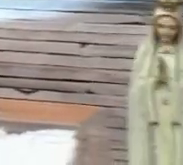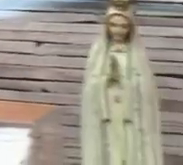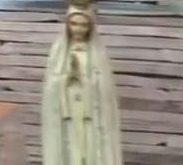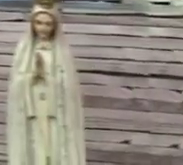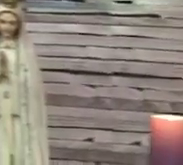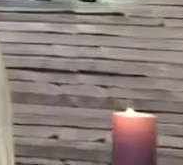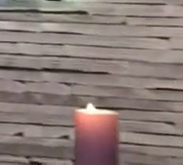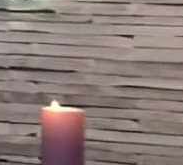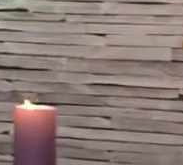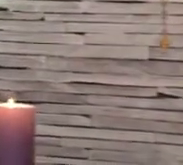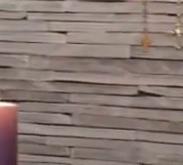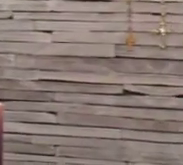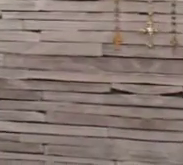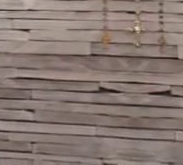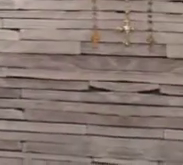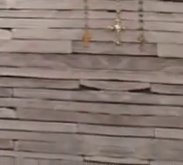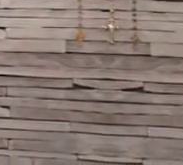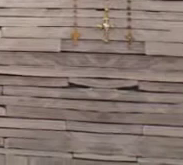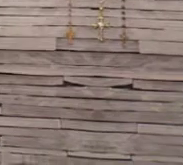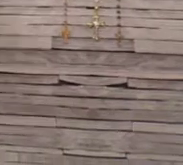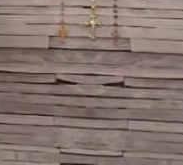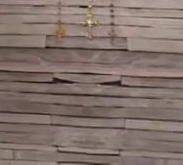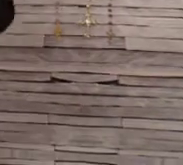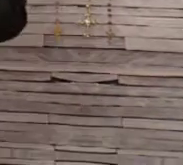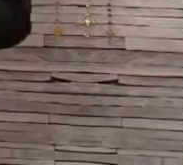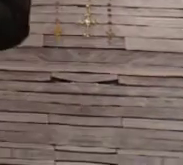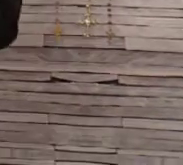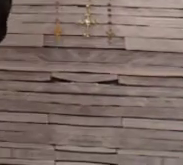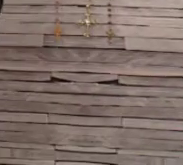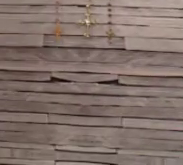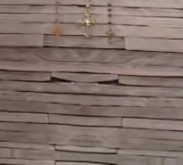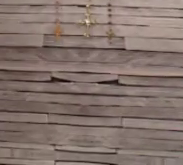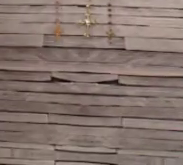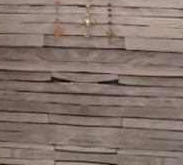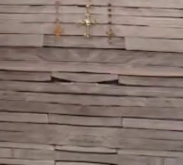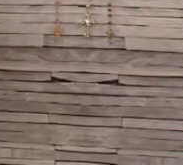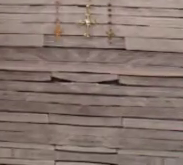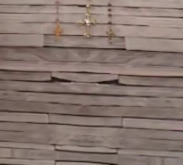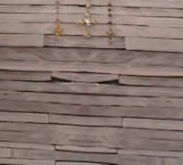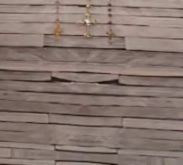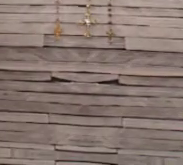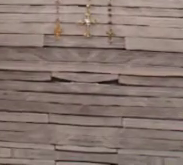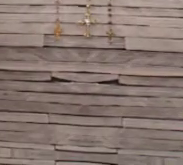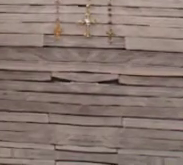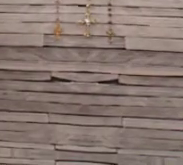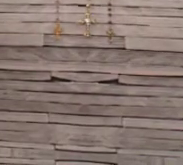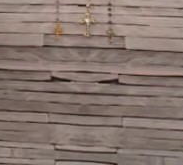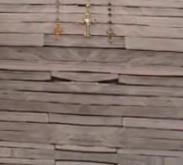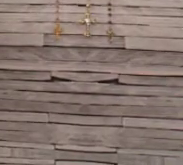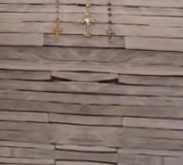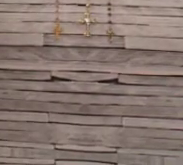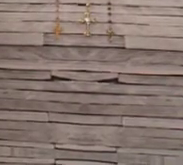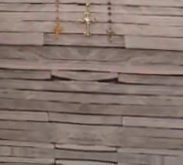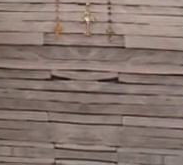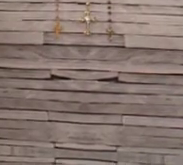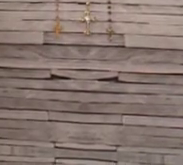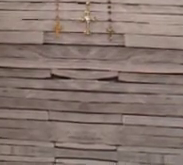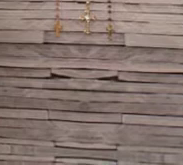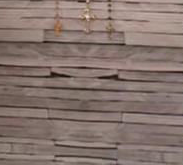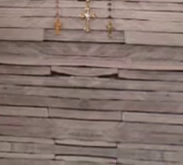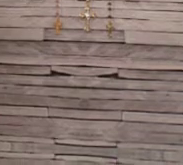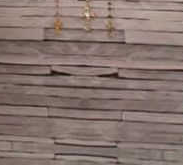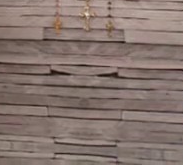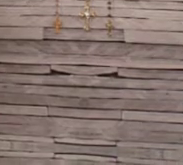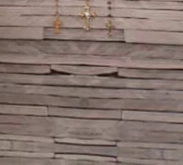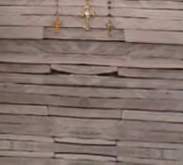quinta semana da Quaresma, próxima semana, Semana Santa, e nós, dentro de alguns instantes, rezaremos ao vivo, suplicando a Nossa